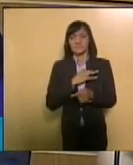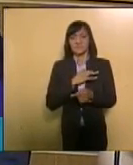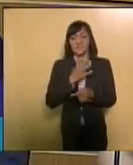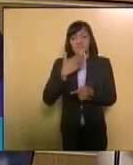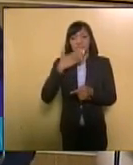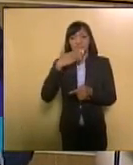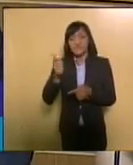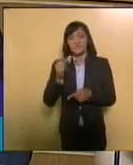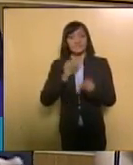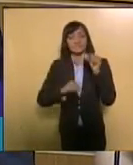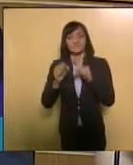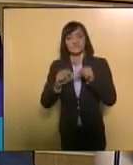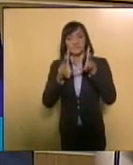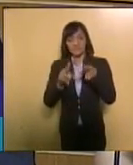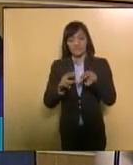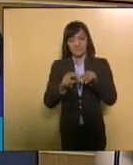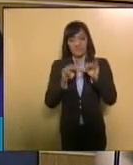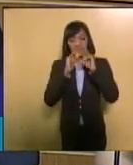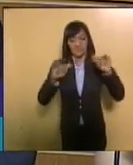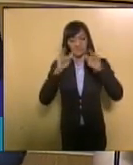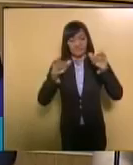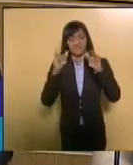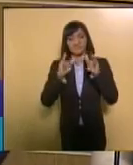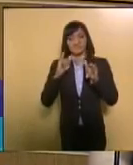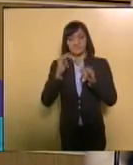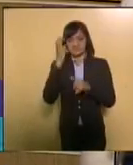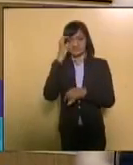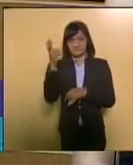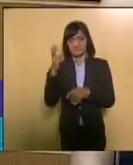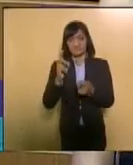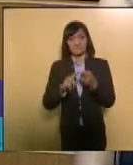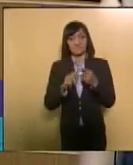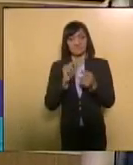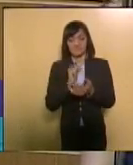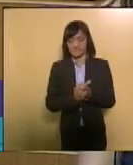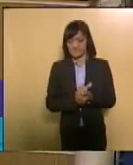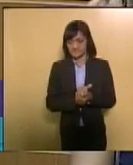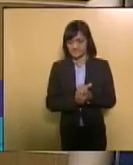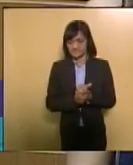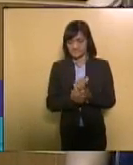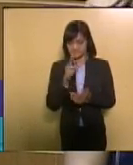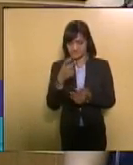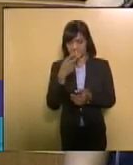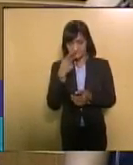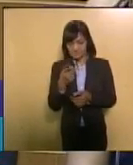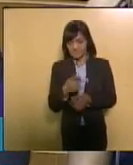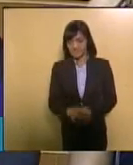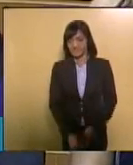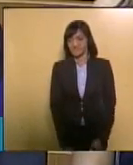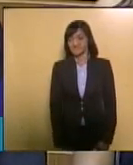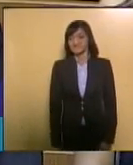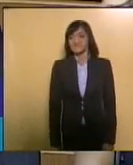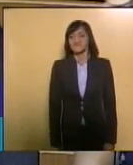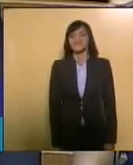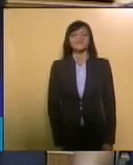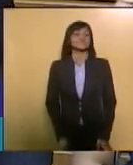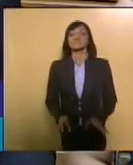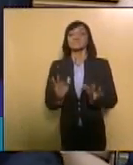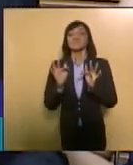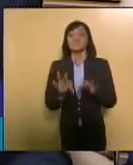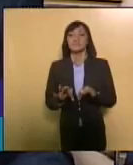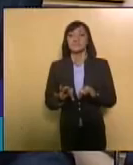tem que é informação e a inteligência não é mas nós vamos falar um pouquinho mais disso depois e por fim ações